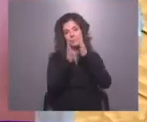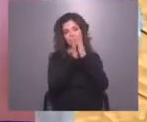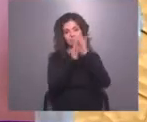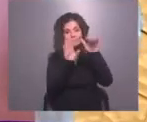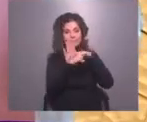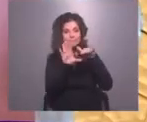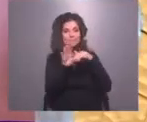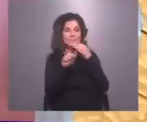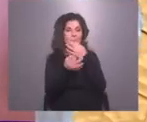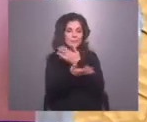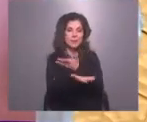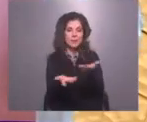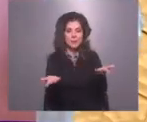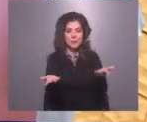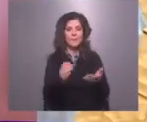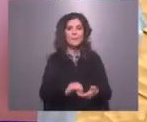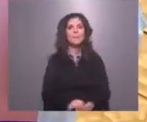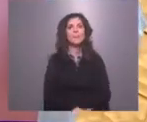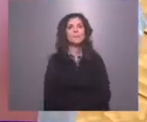santos mistérios.